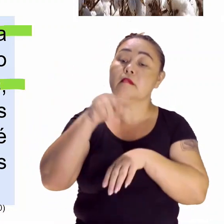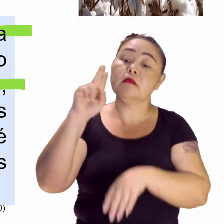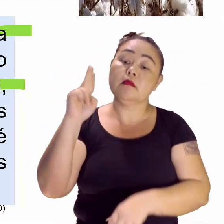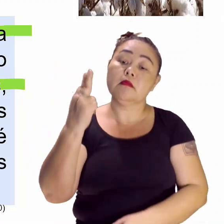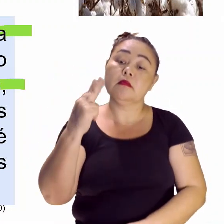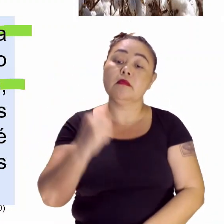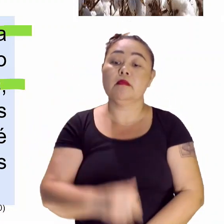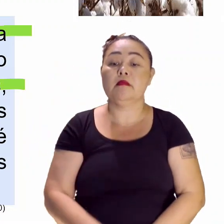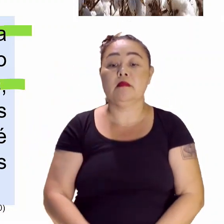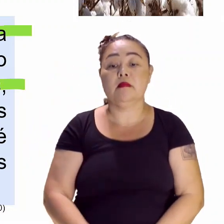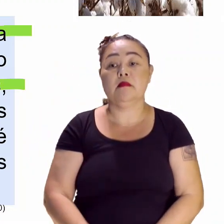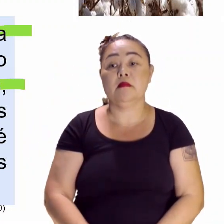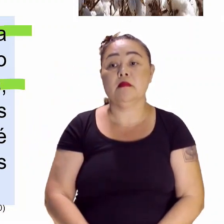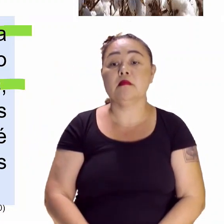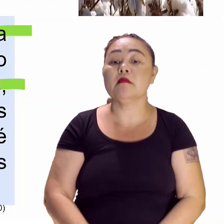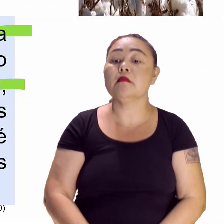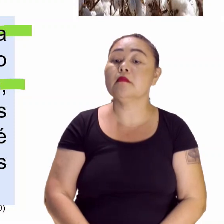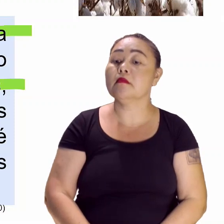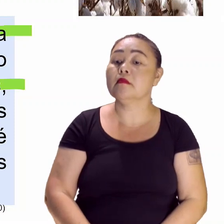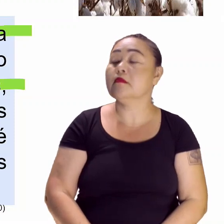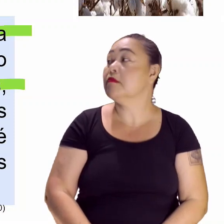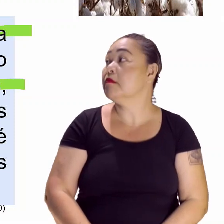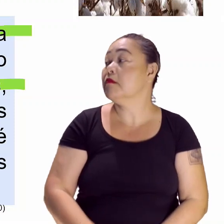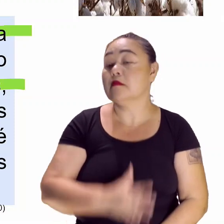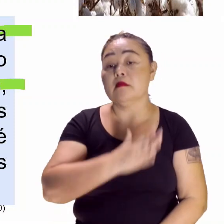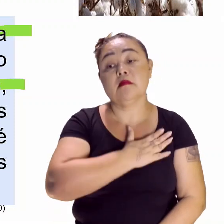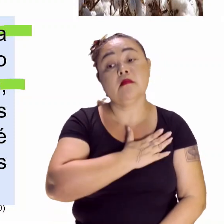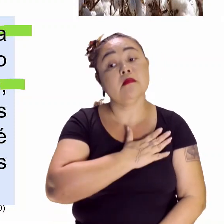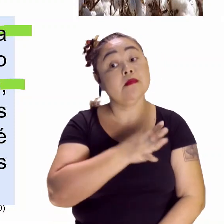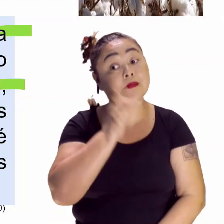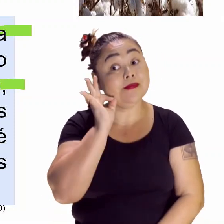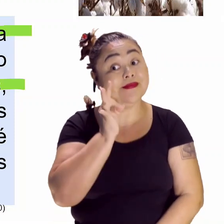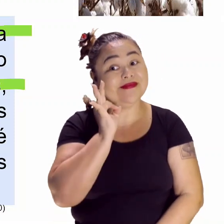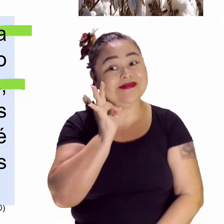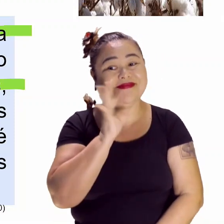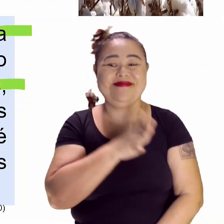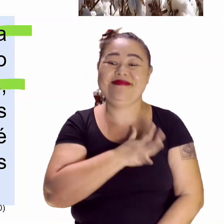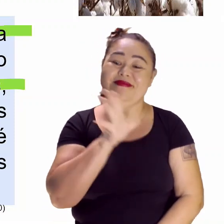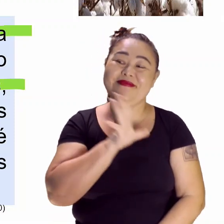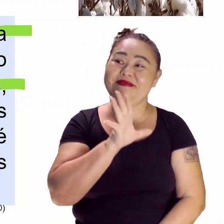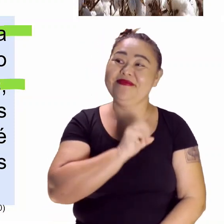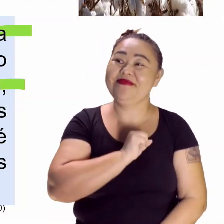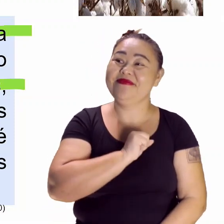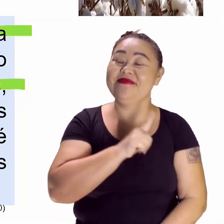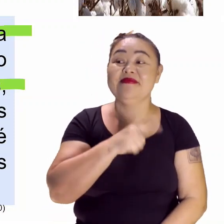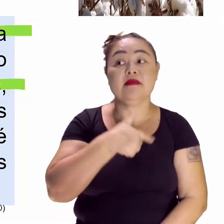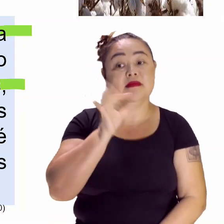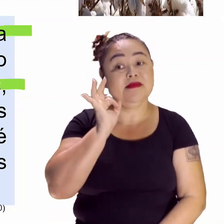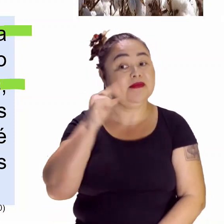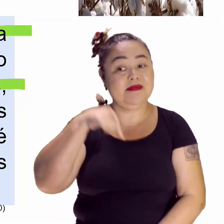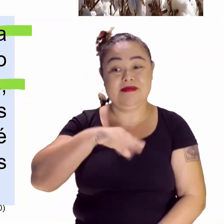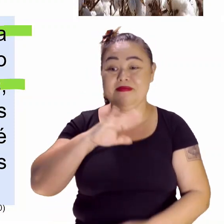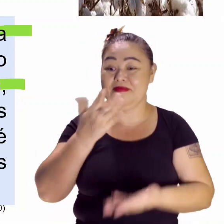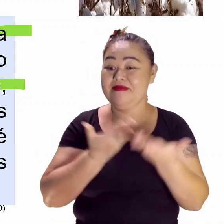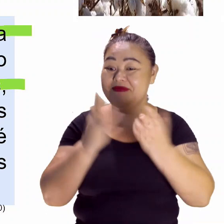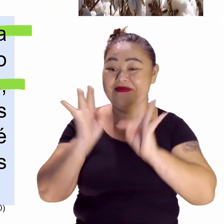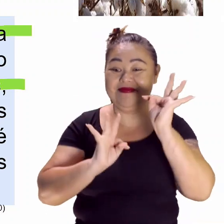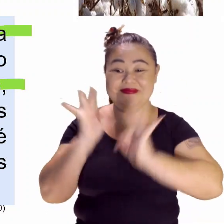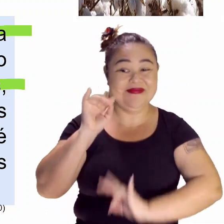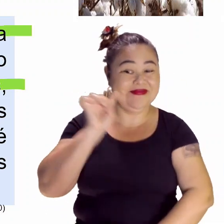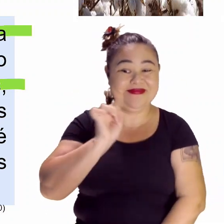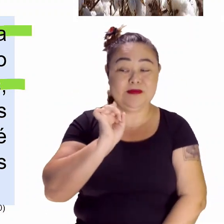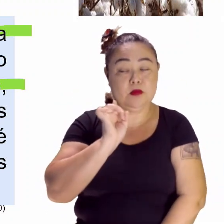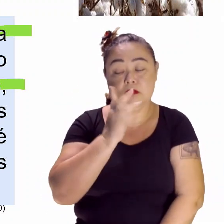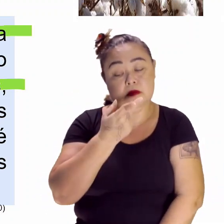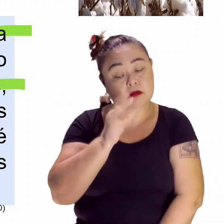muito bem Rogério tu gosta de café gosto demais a gente quase não toma café aqui na mediação né É